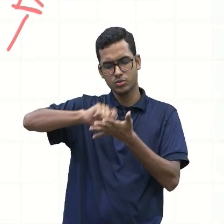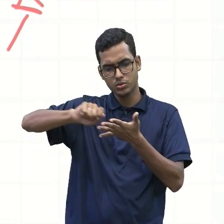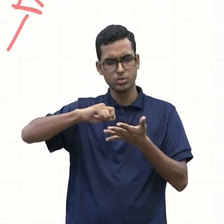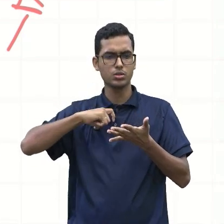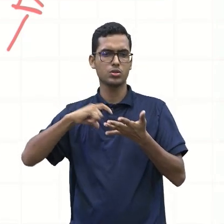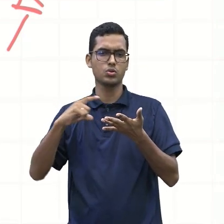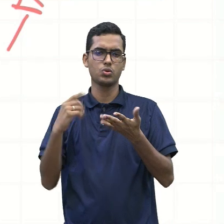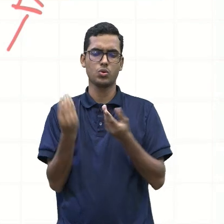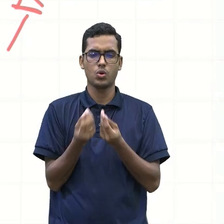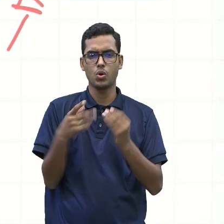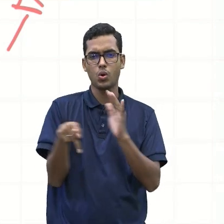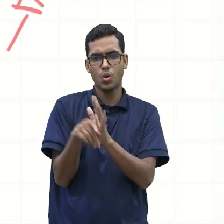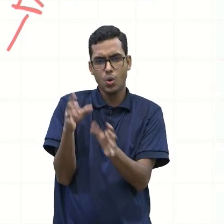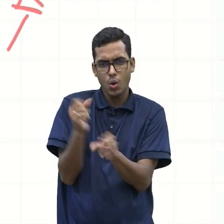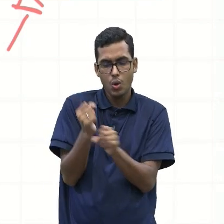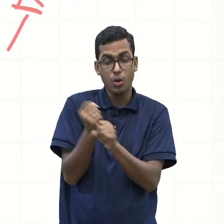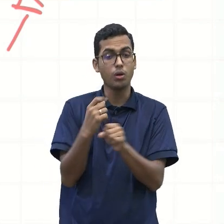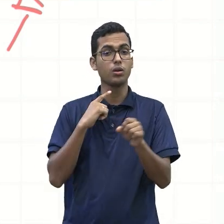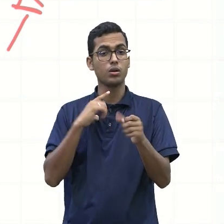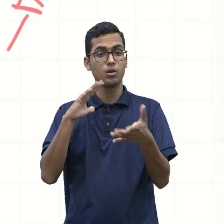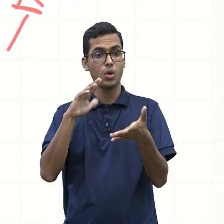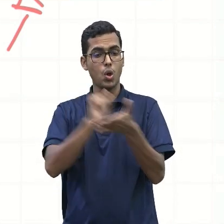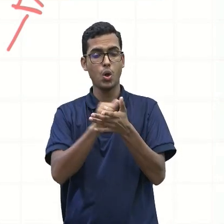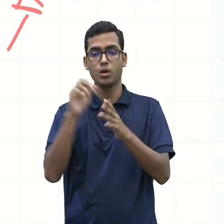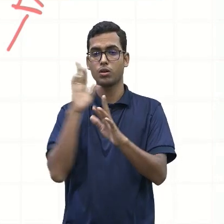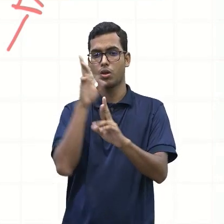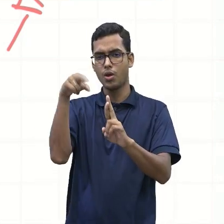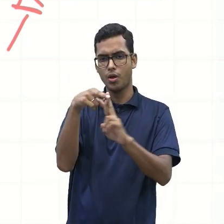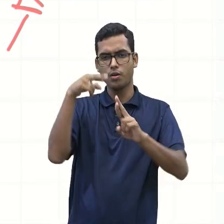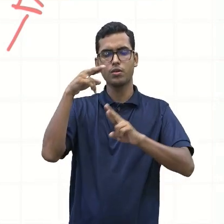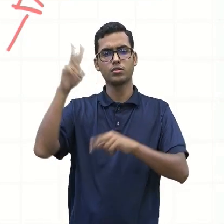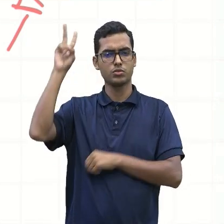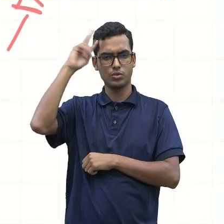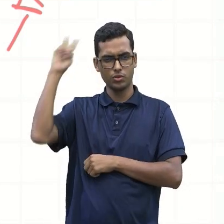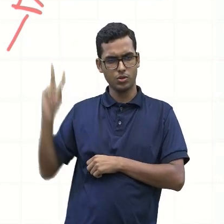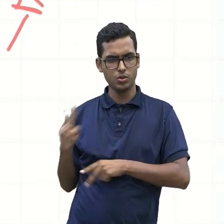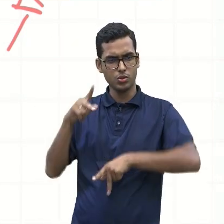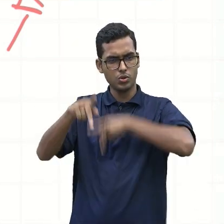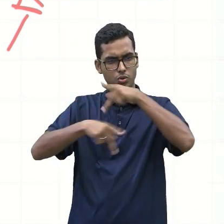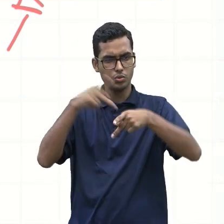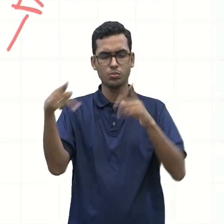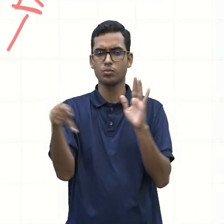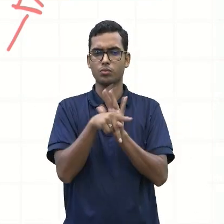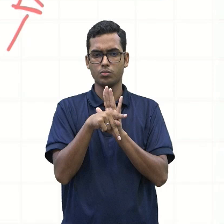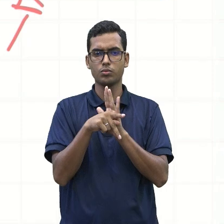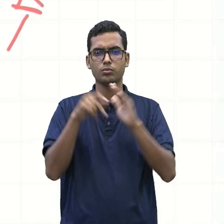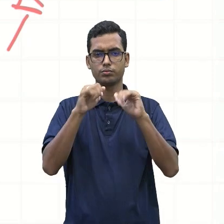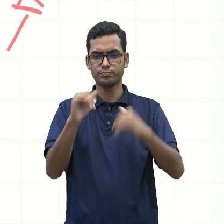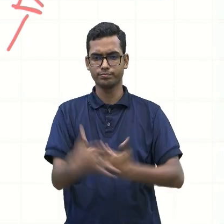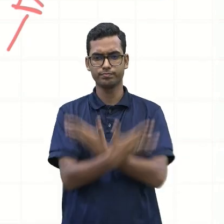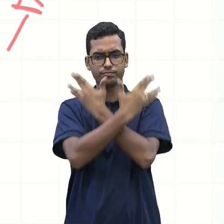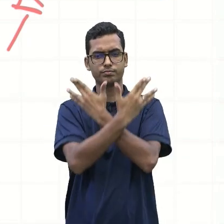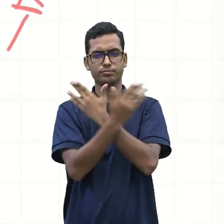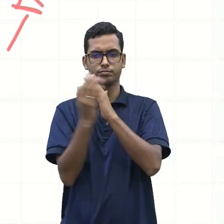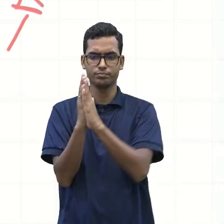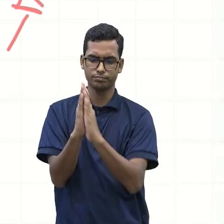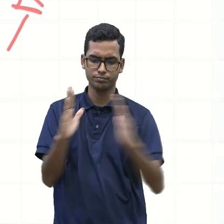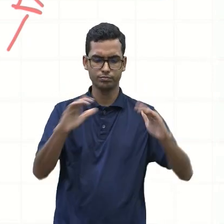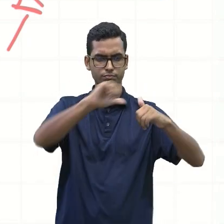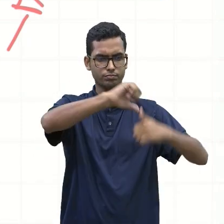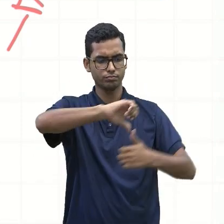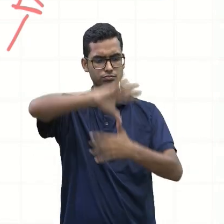também registros fazendo referência à história do povo inca, ok? Passeamos pela